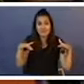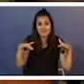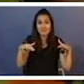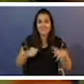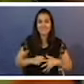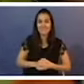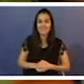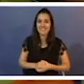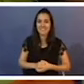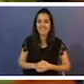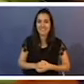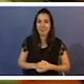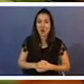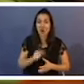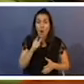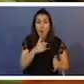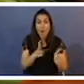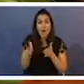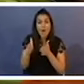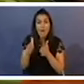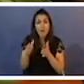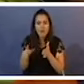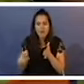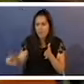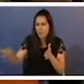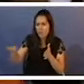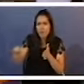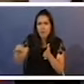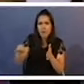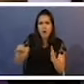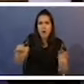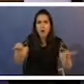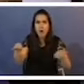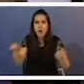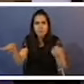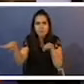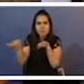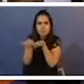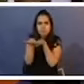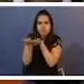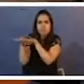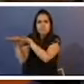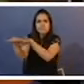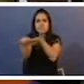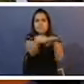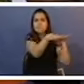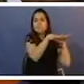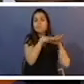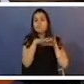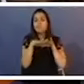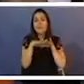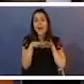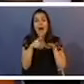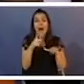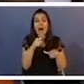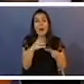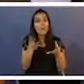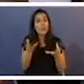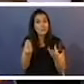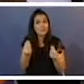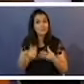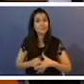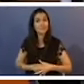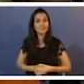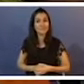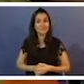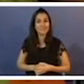região plana com o Rio vai se encontrando com outros e assim várias áreas ficam alagadas